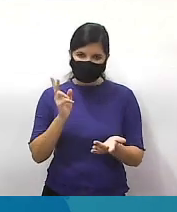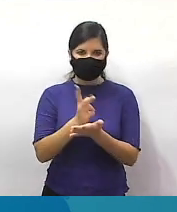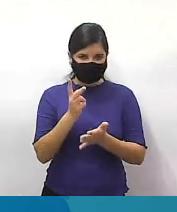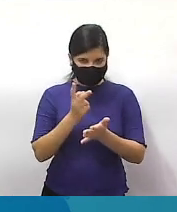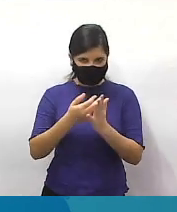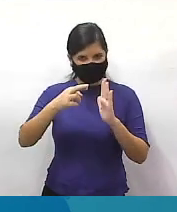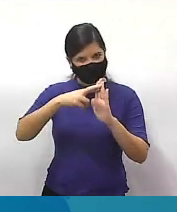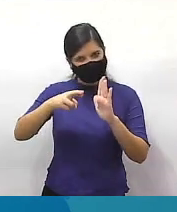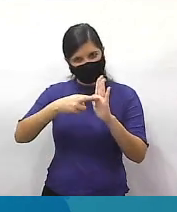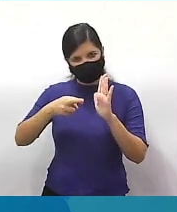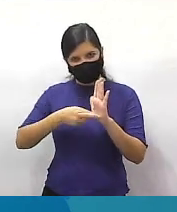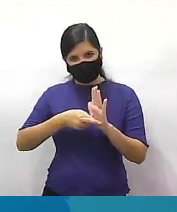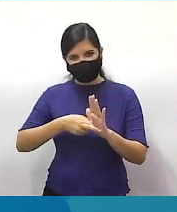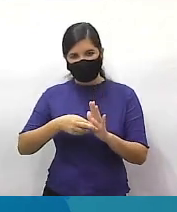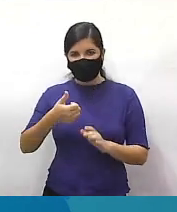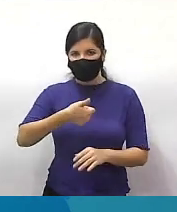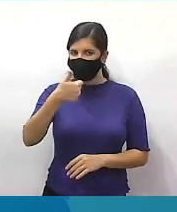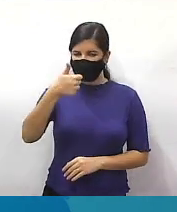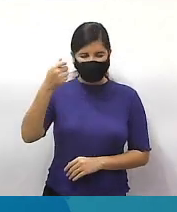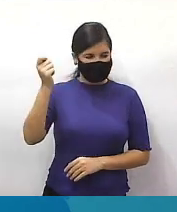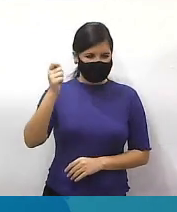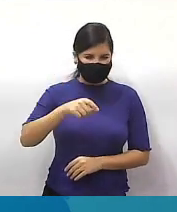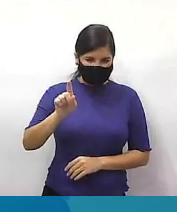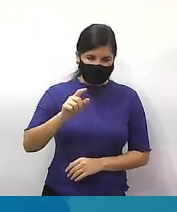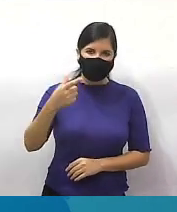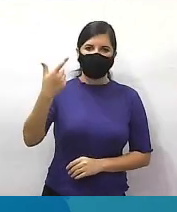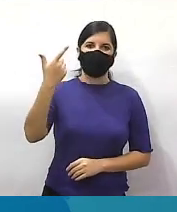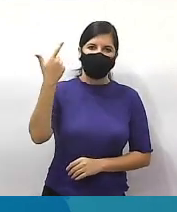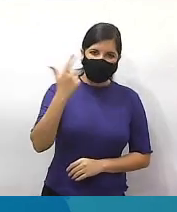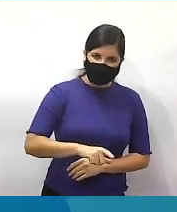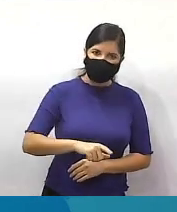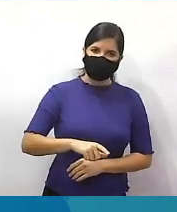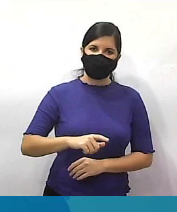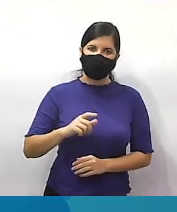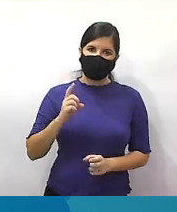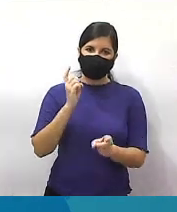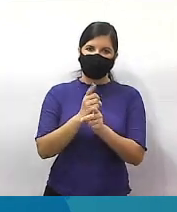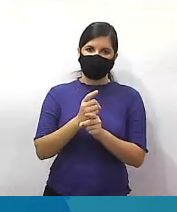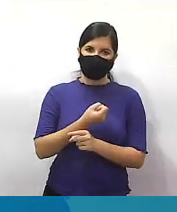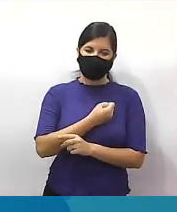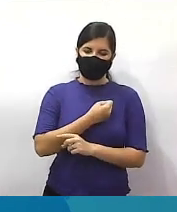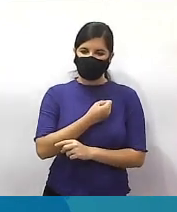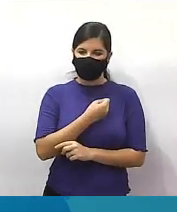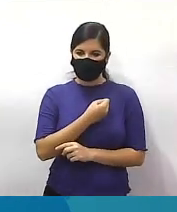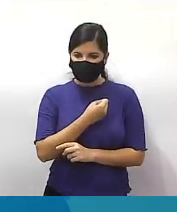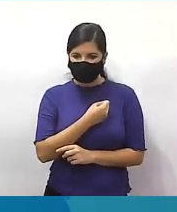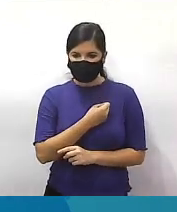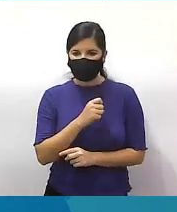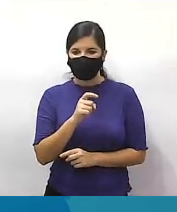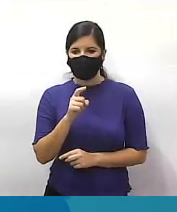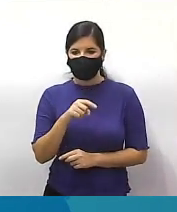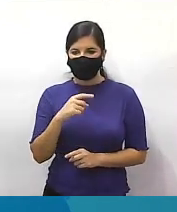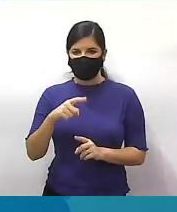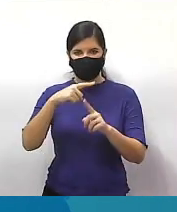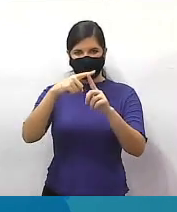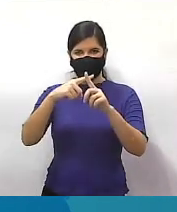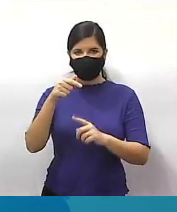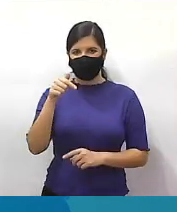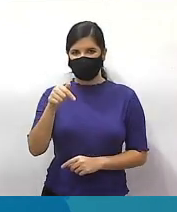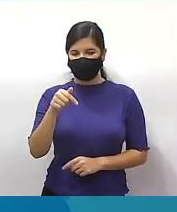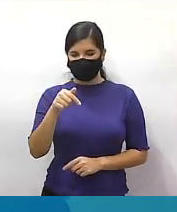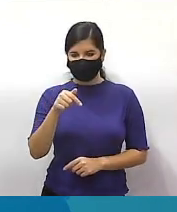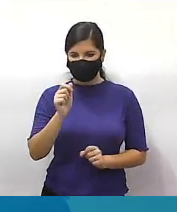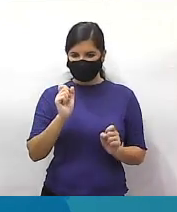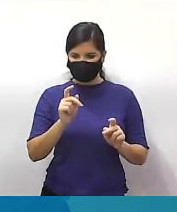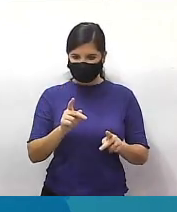essa regra. Se não der na primeira, você repete a regra até achar um número, até encontrar um número múltiplo de 7, tá